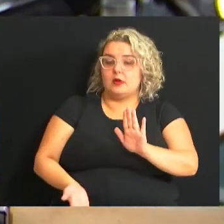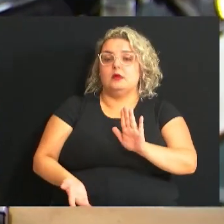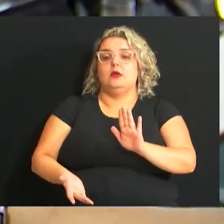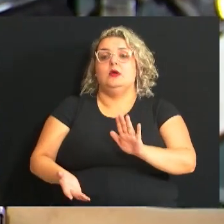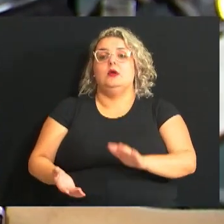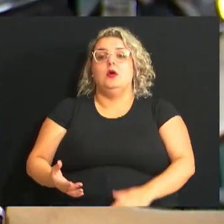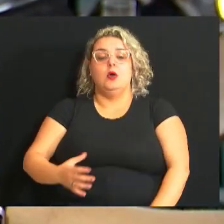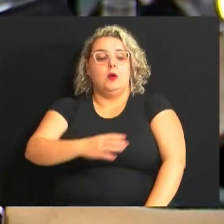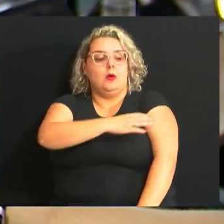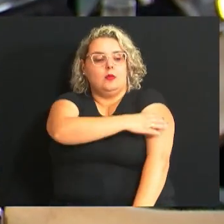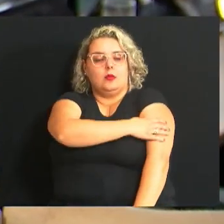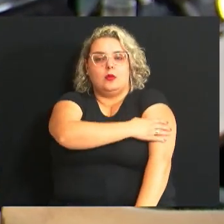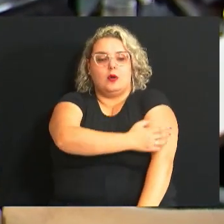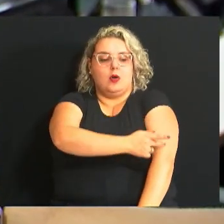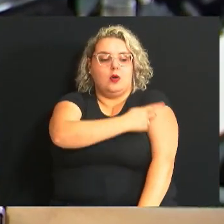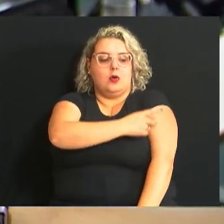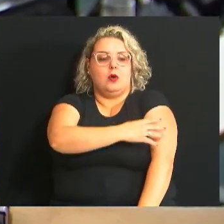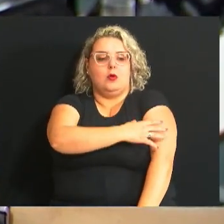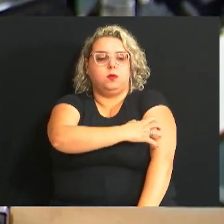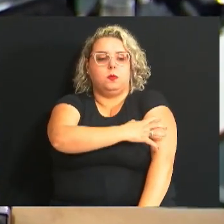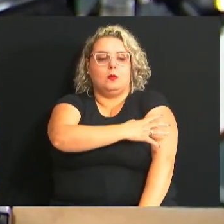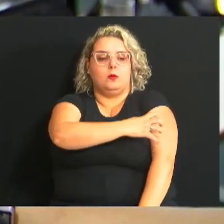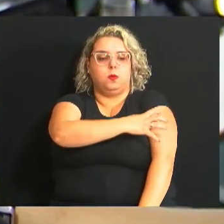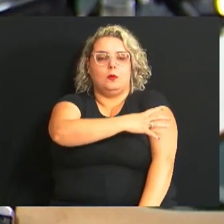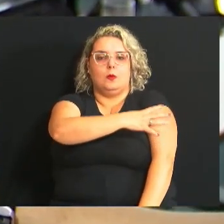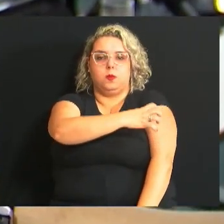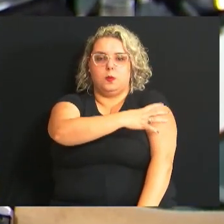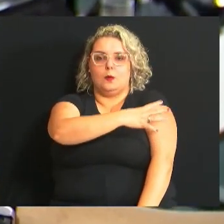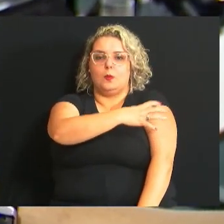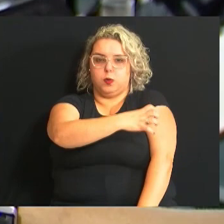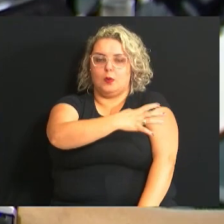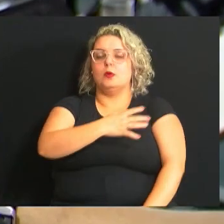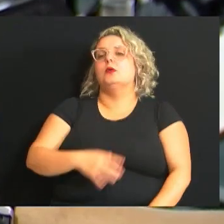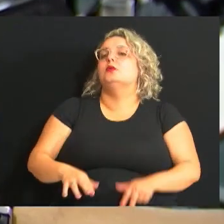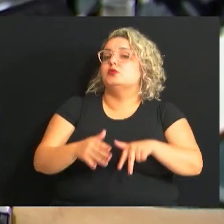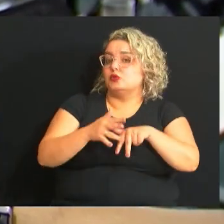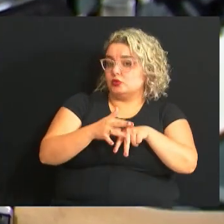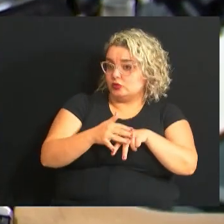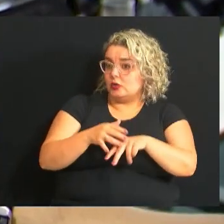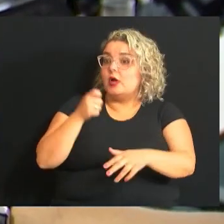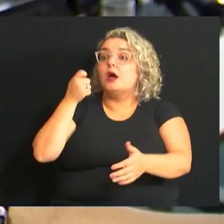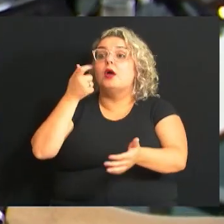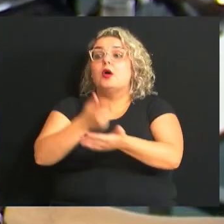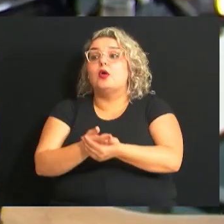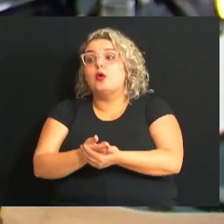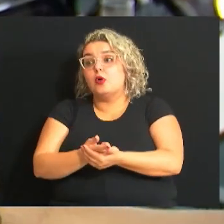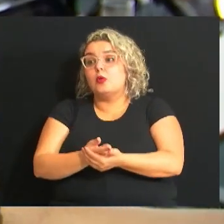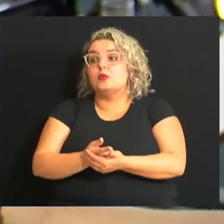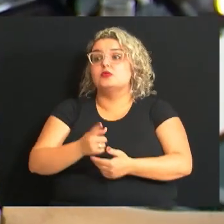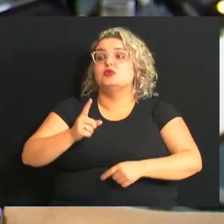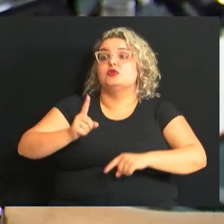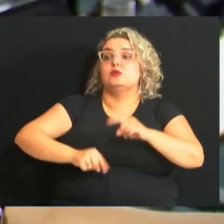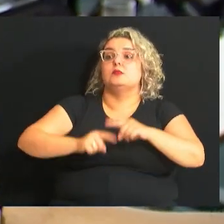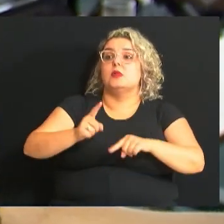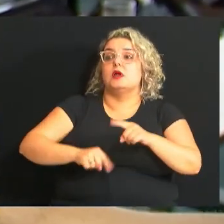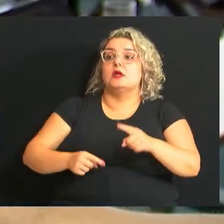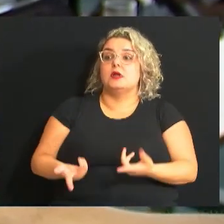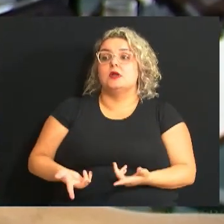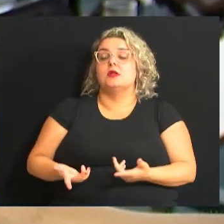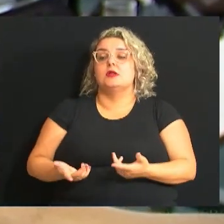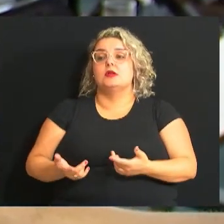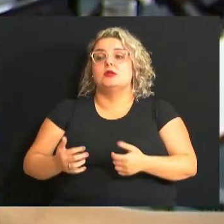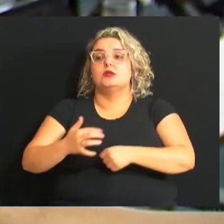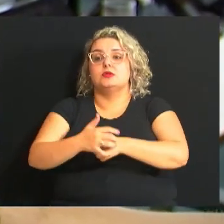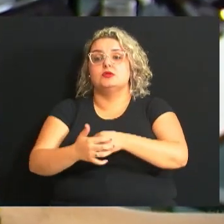pressão arterial dos pacientes, né? A compra de aparelhos eletrônicos que facilita a aferição da